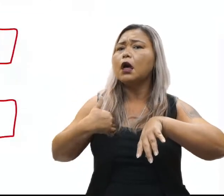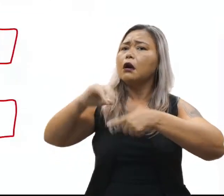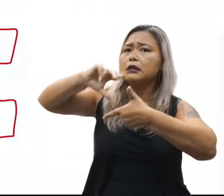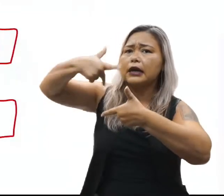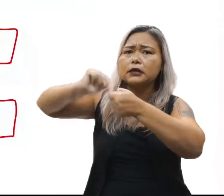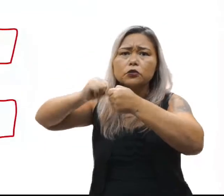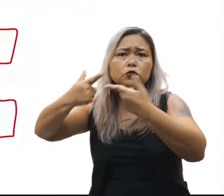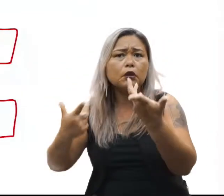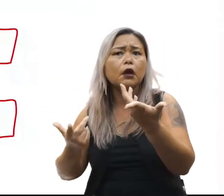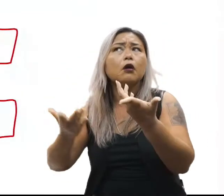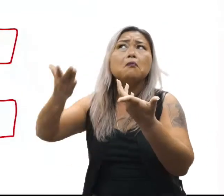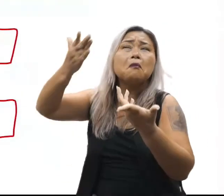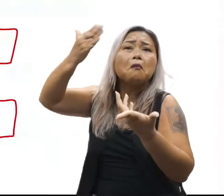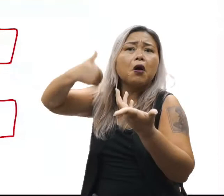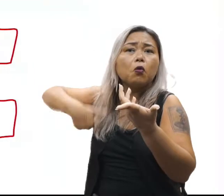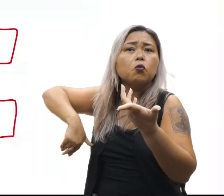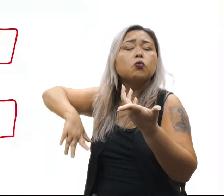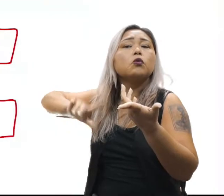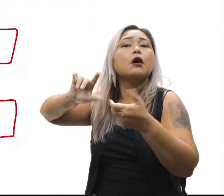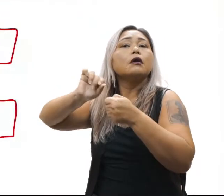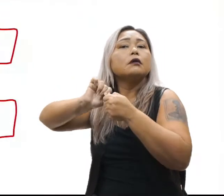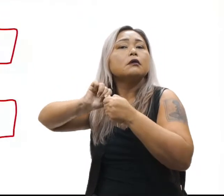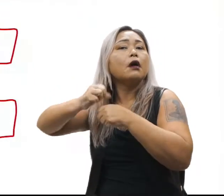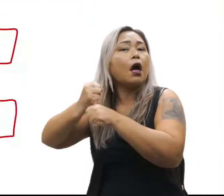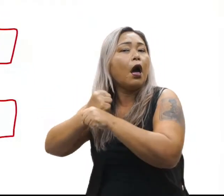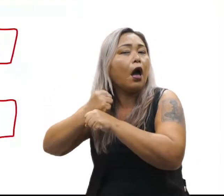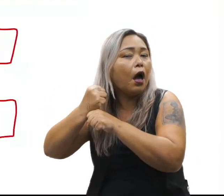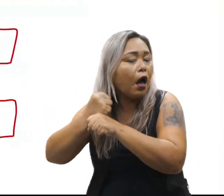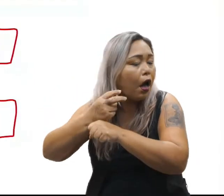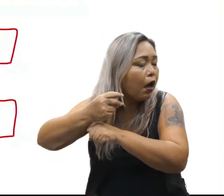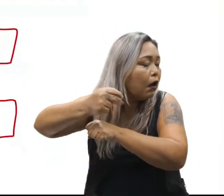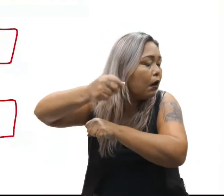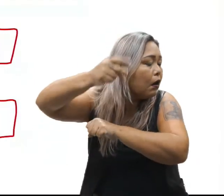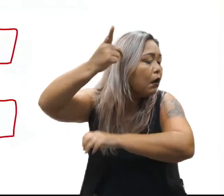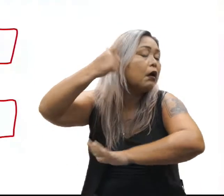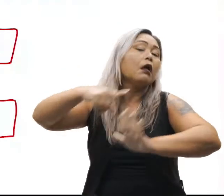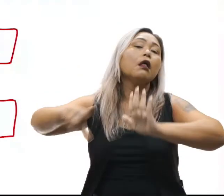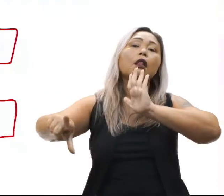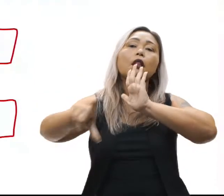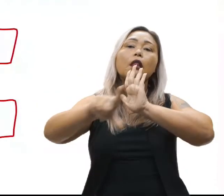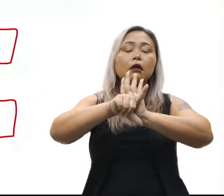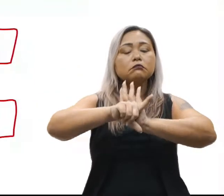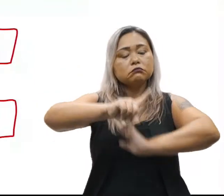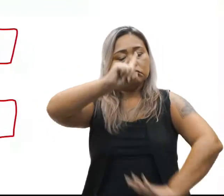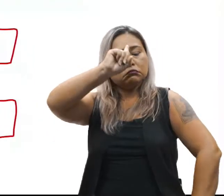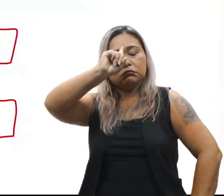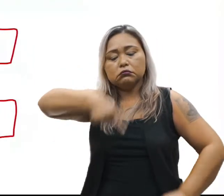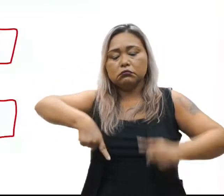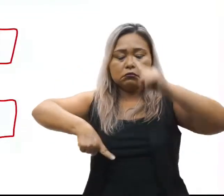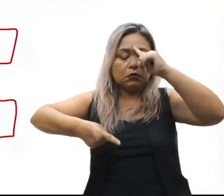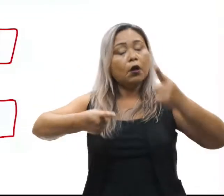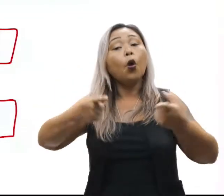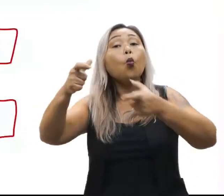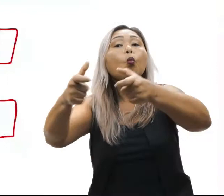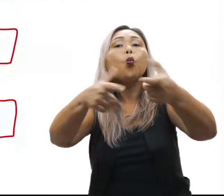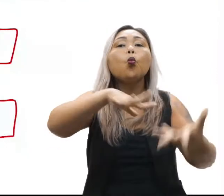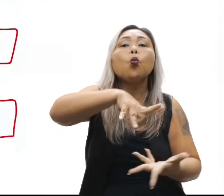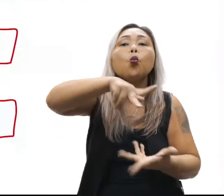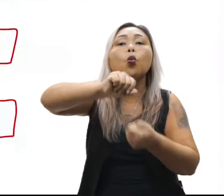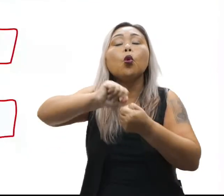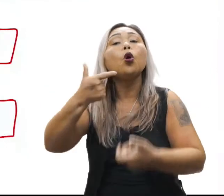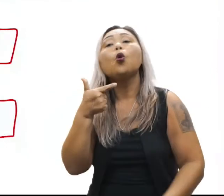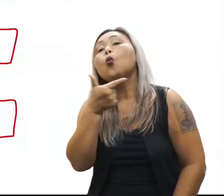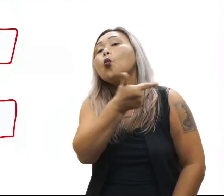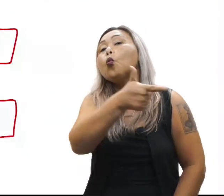tradicional, mais conservadora de lei, ela ainda impera em alguns lugares do mundo. Outros já têm um processo